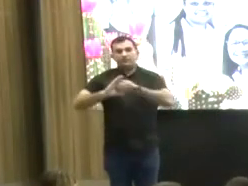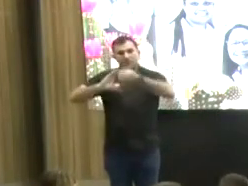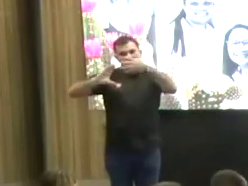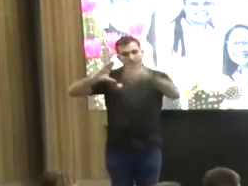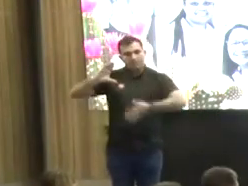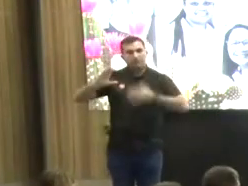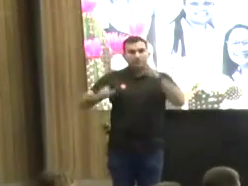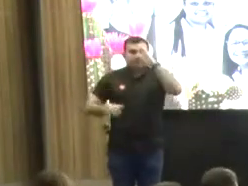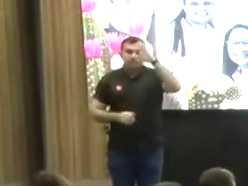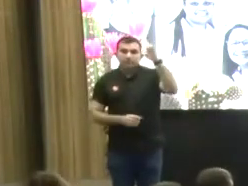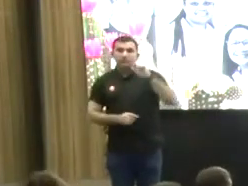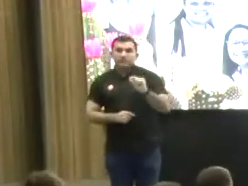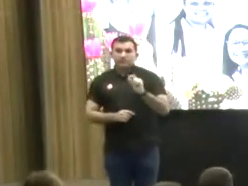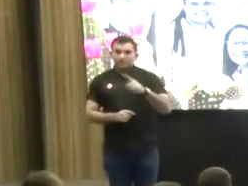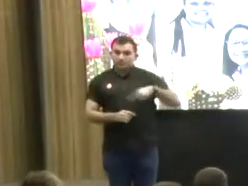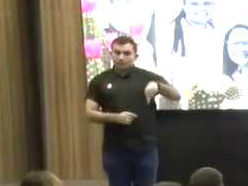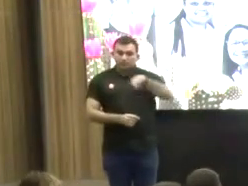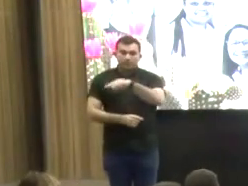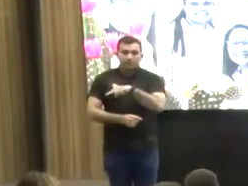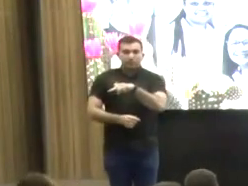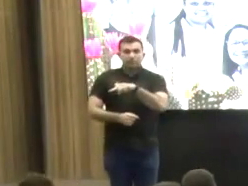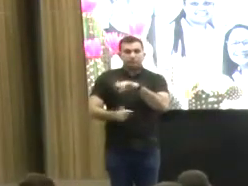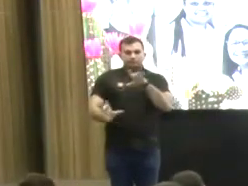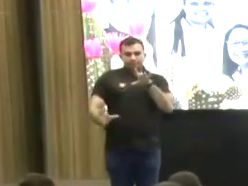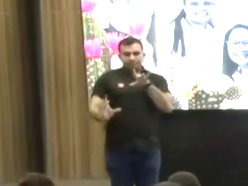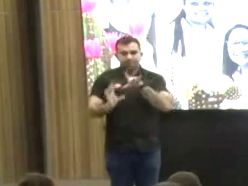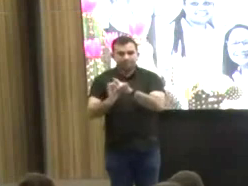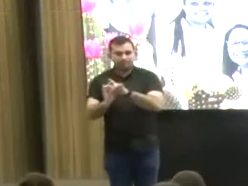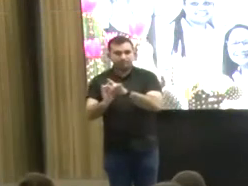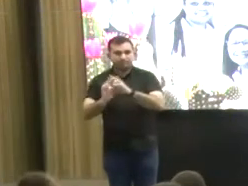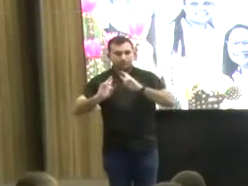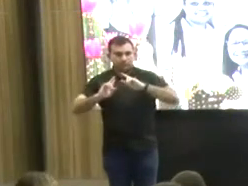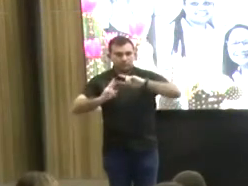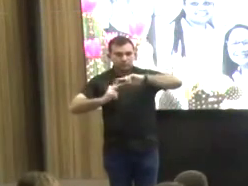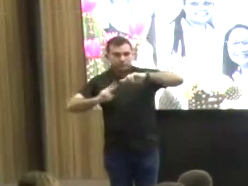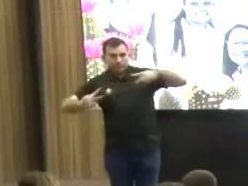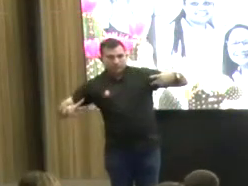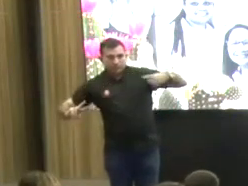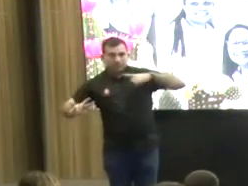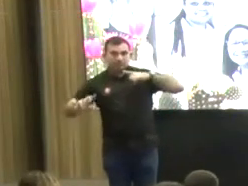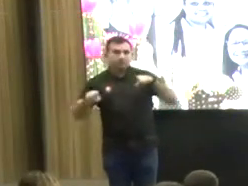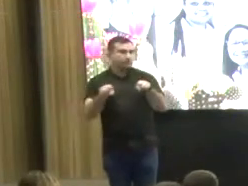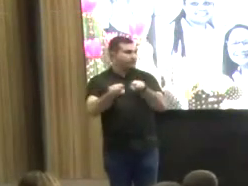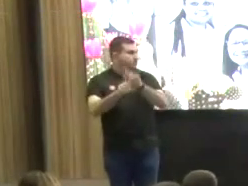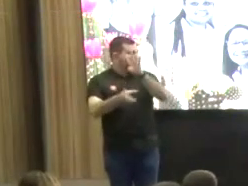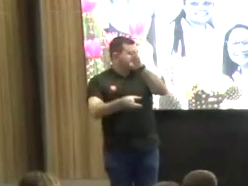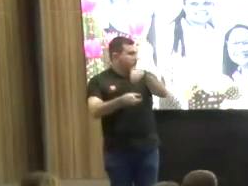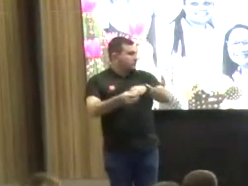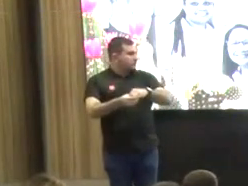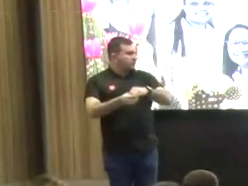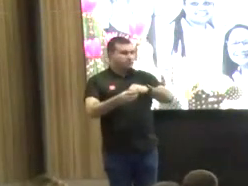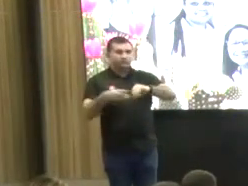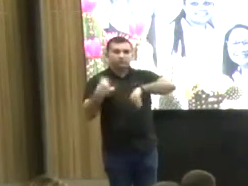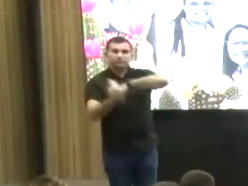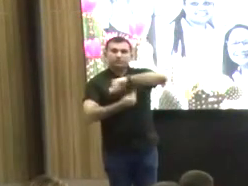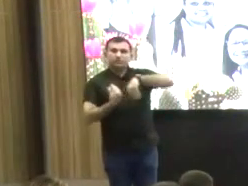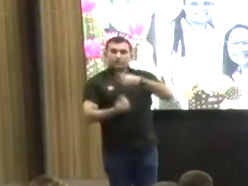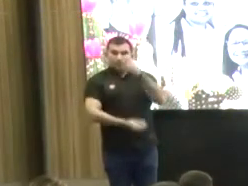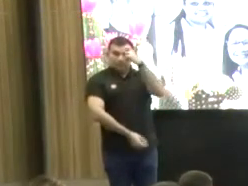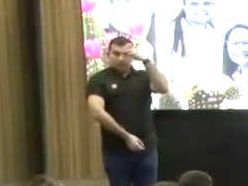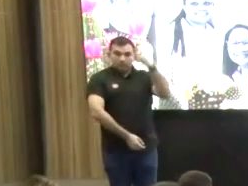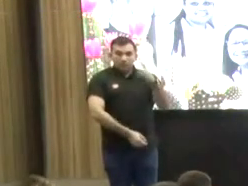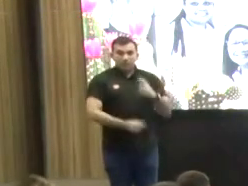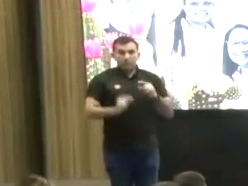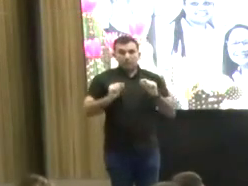fundamental. Nós temos uma fusão genética e cultural potentíssima. potentíssima. No dia que nós pudermos